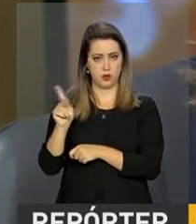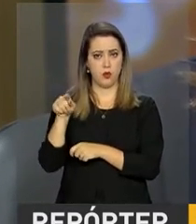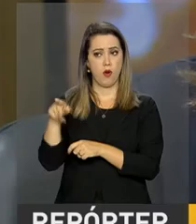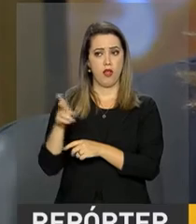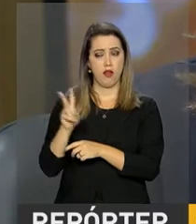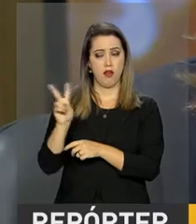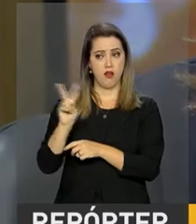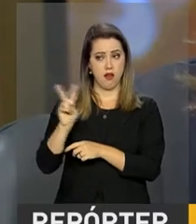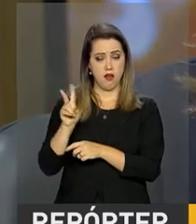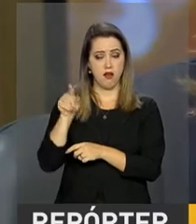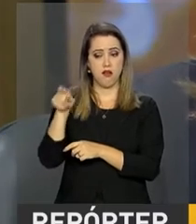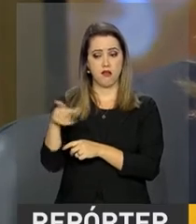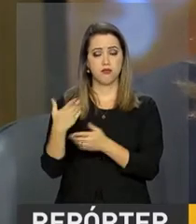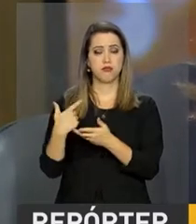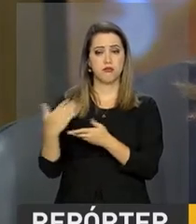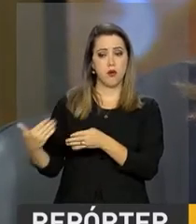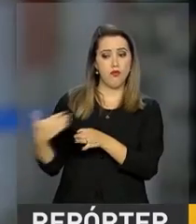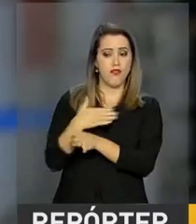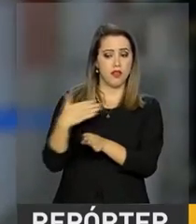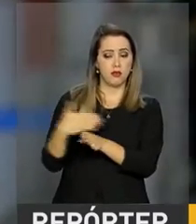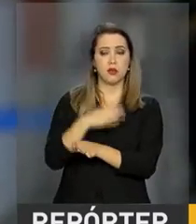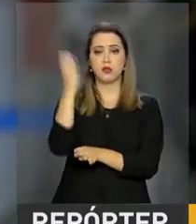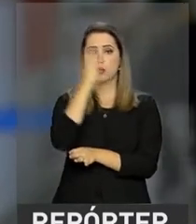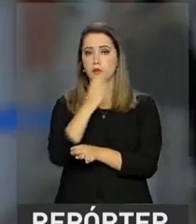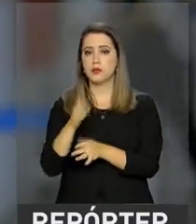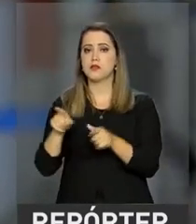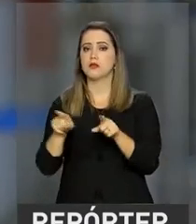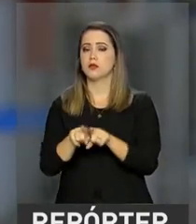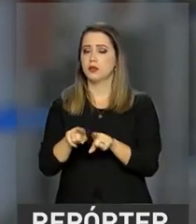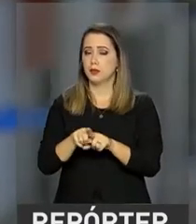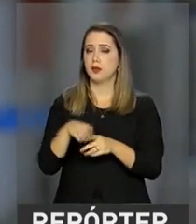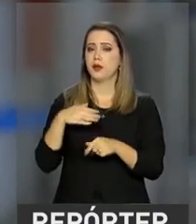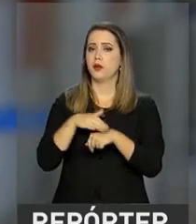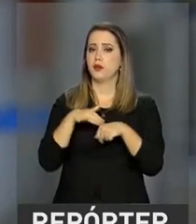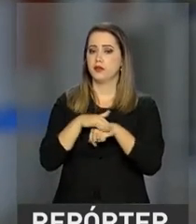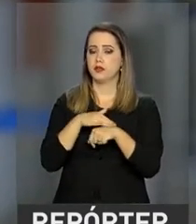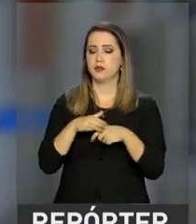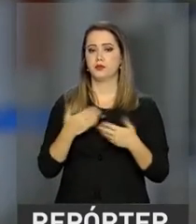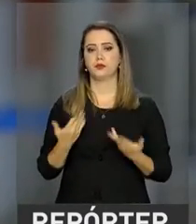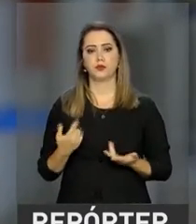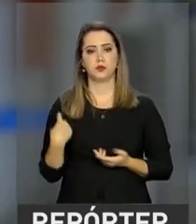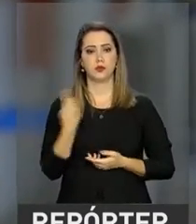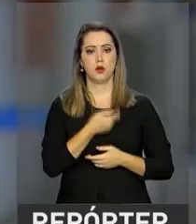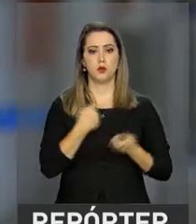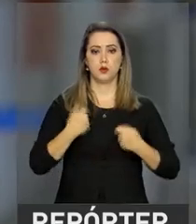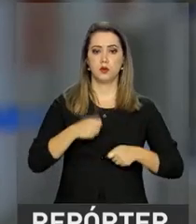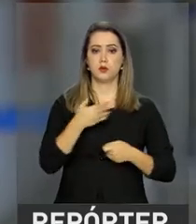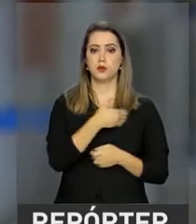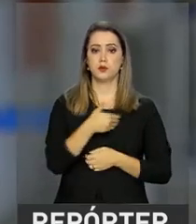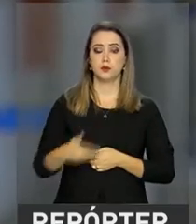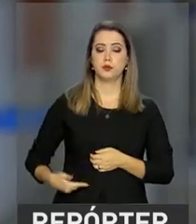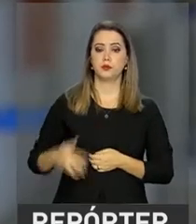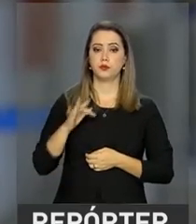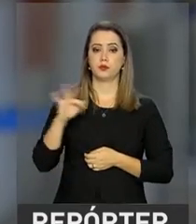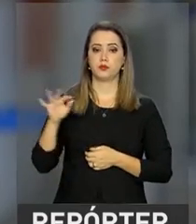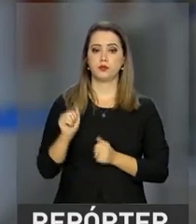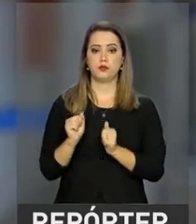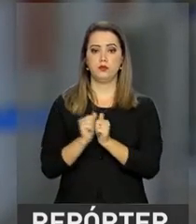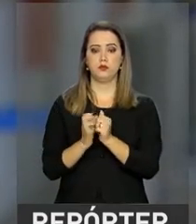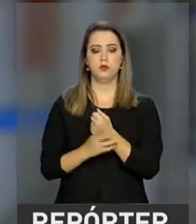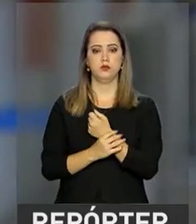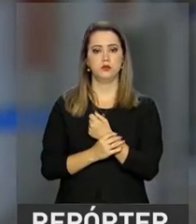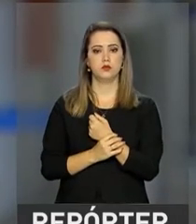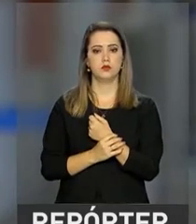deve ir à capital boa vista nos próximos dias é necessário uma ação federal nós vamos vai o ministro de segurança institucional